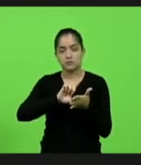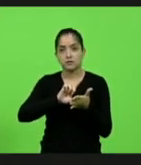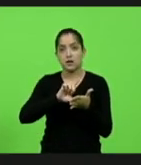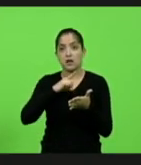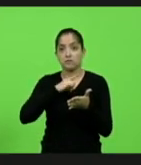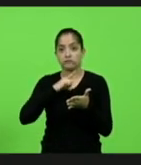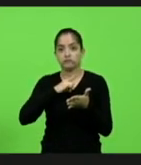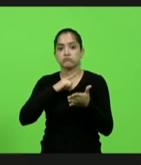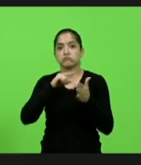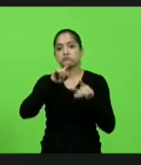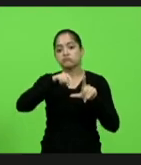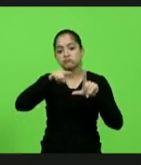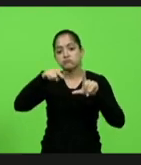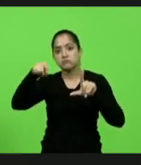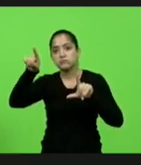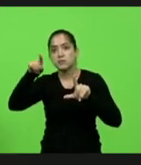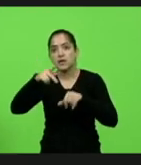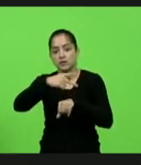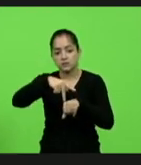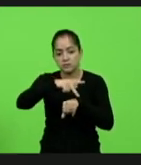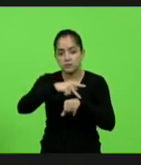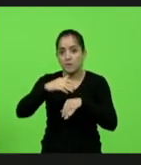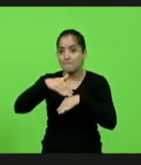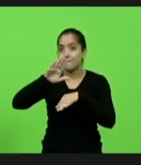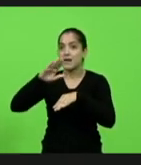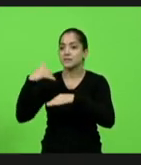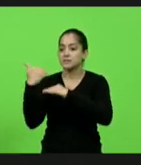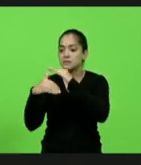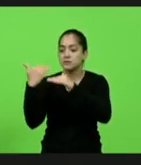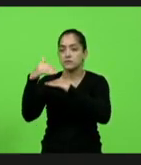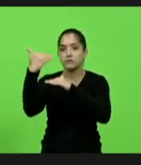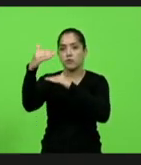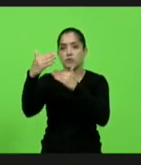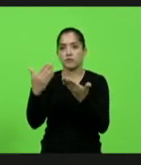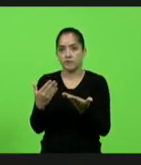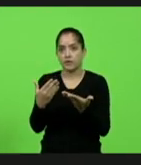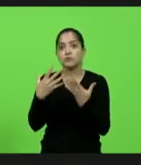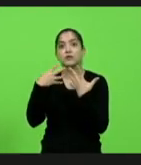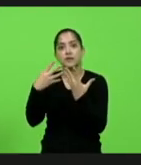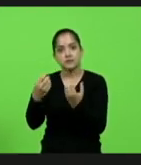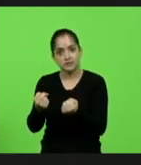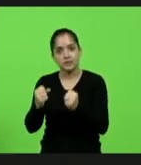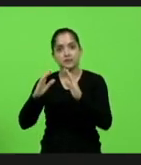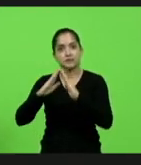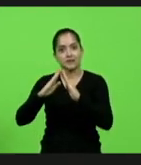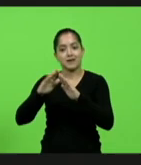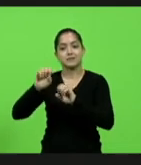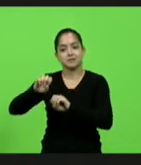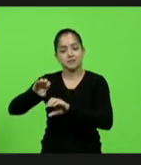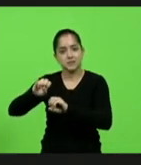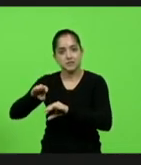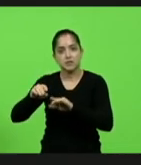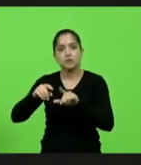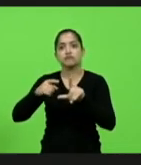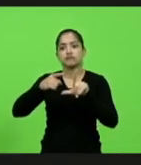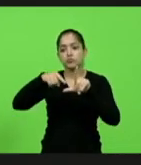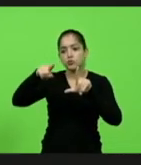dados dos países mais desenvolvidos do mundo que aplicam o ensino domiciliar e todos os índices de performance